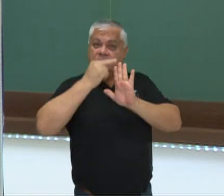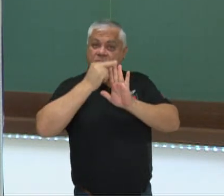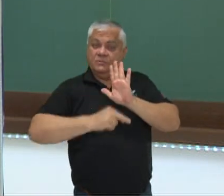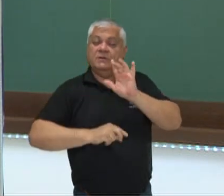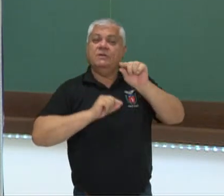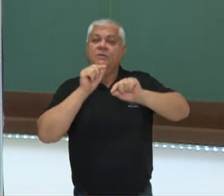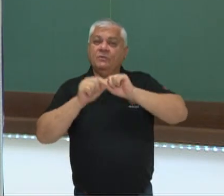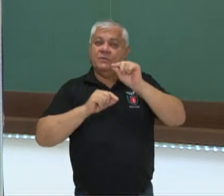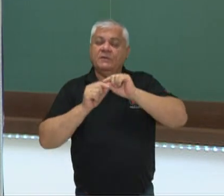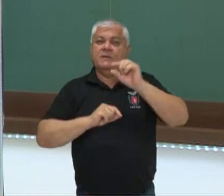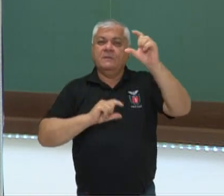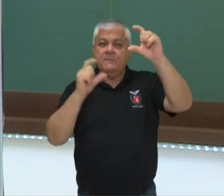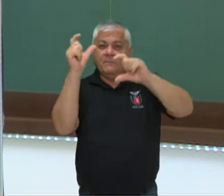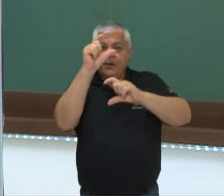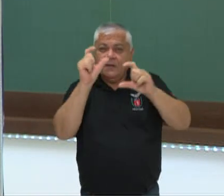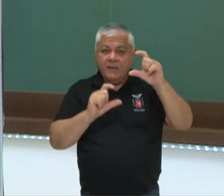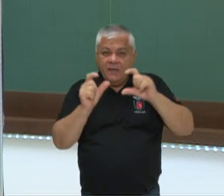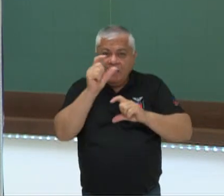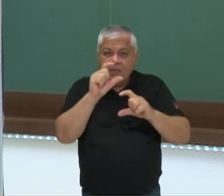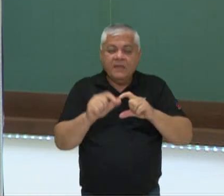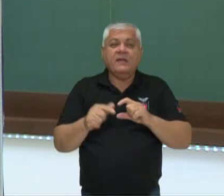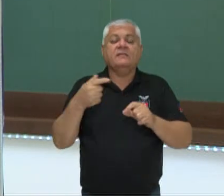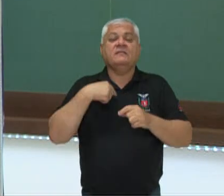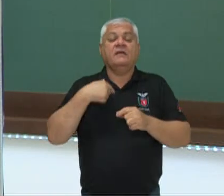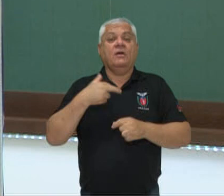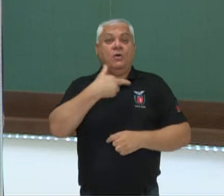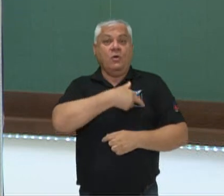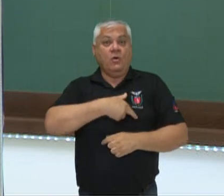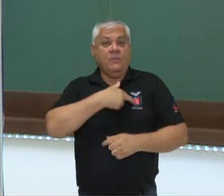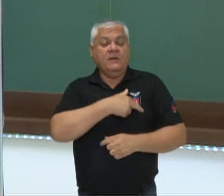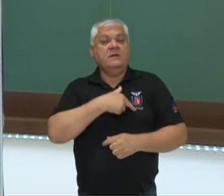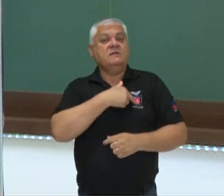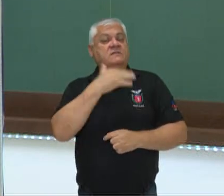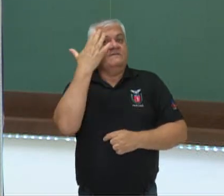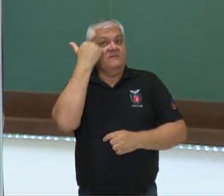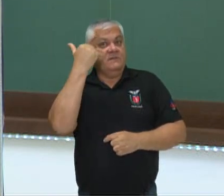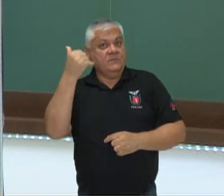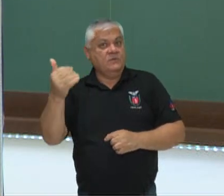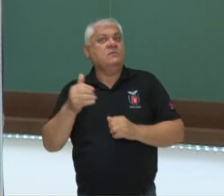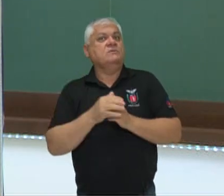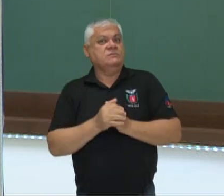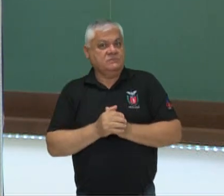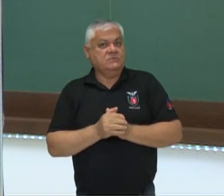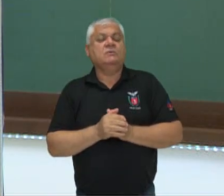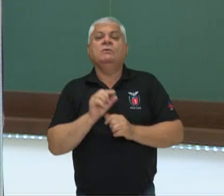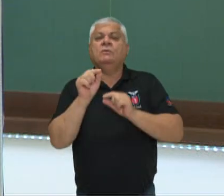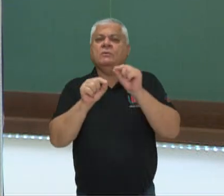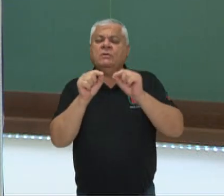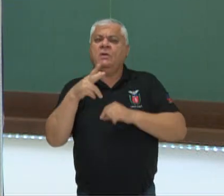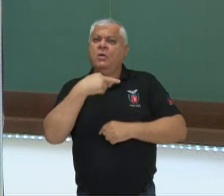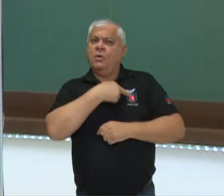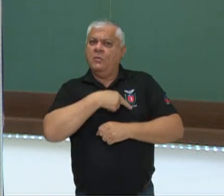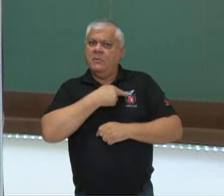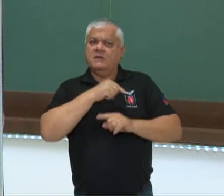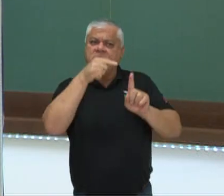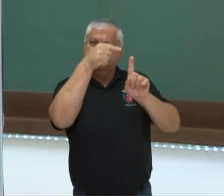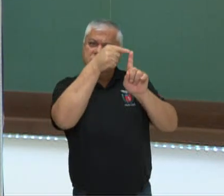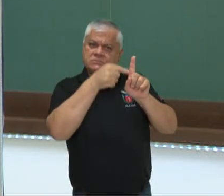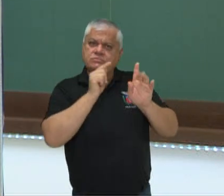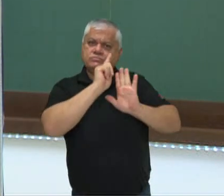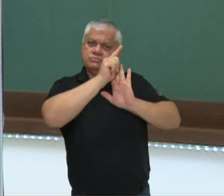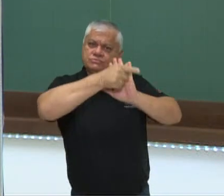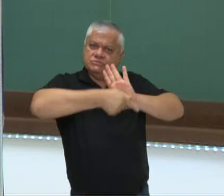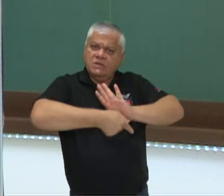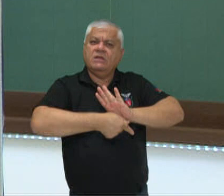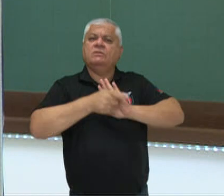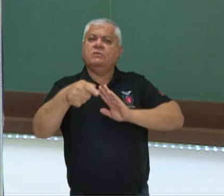justamente um pedacinho do começo deste grande romance, né? Lembrando que o romance é um gênero do discurso, é um gênero